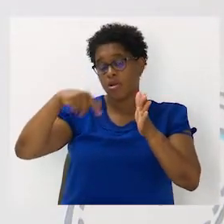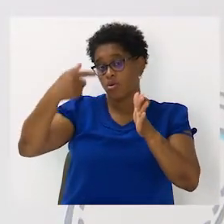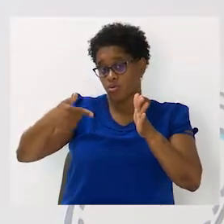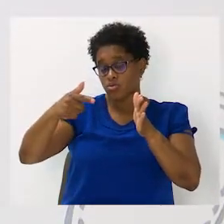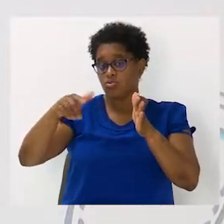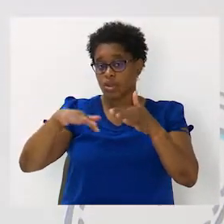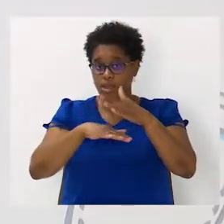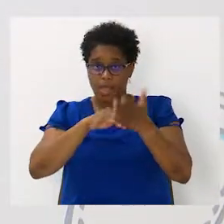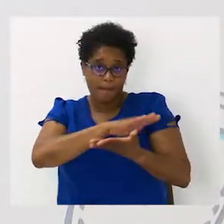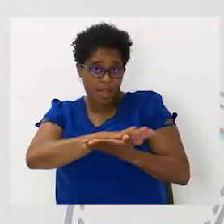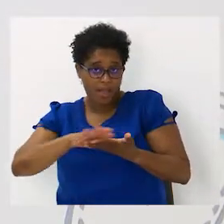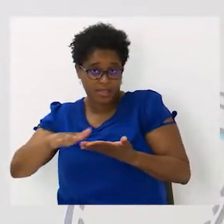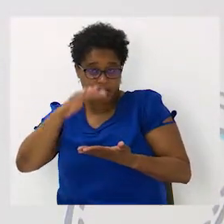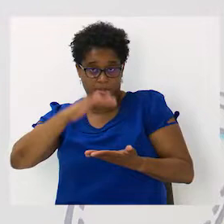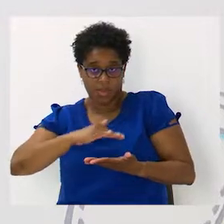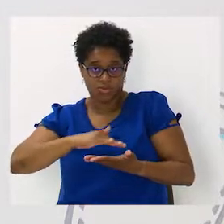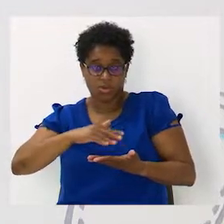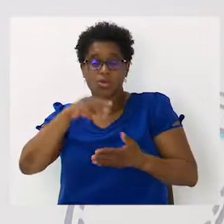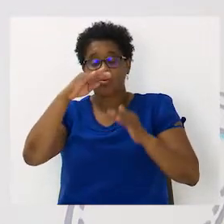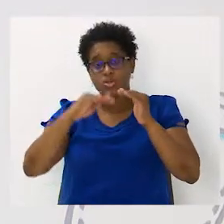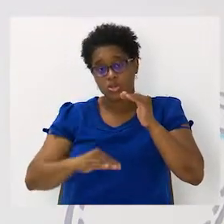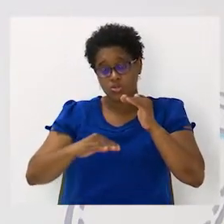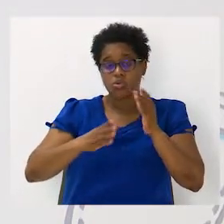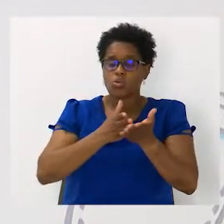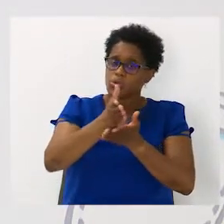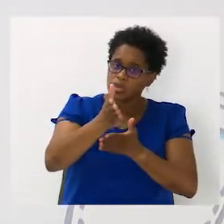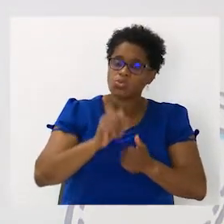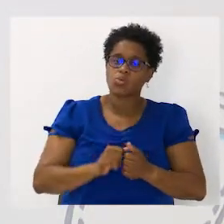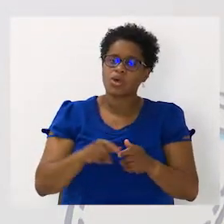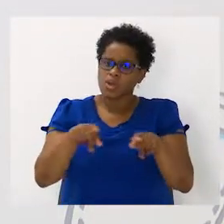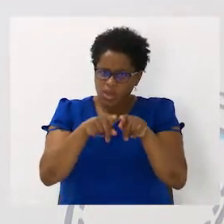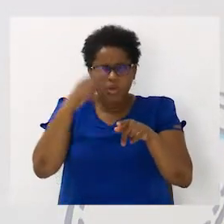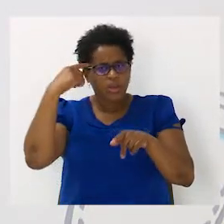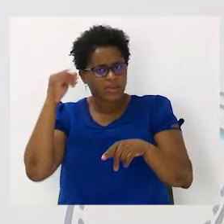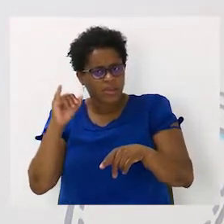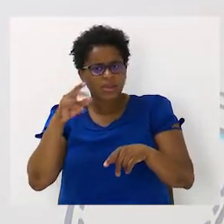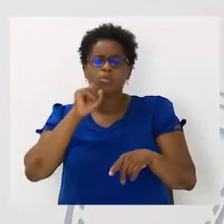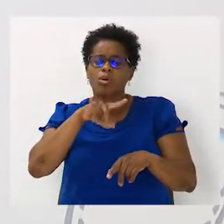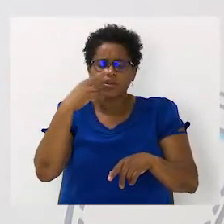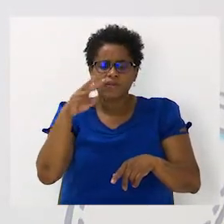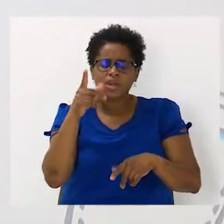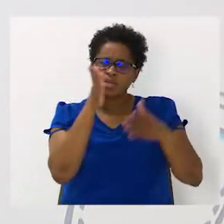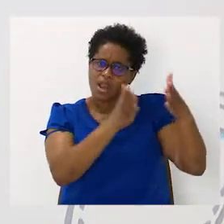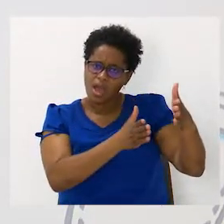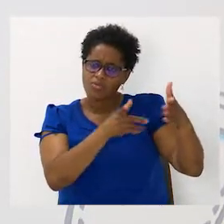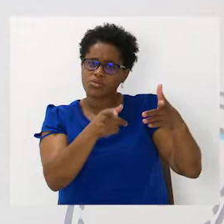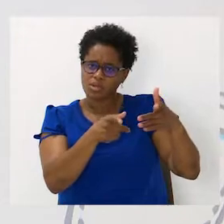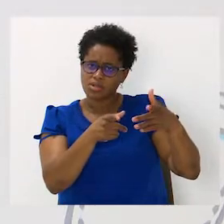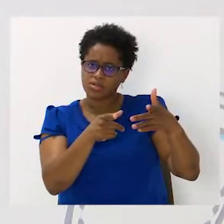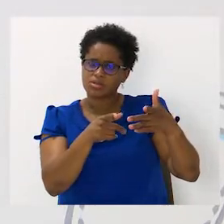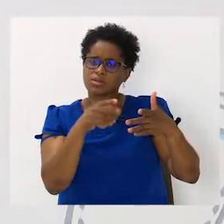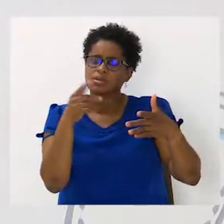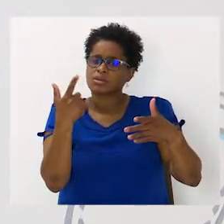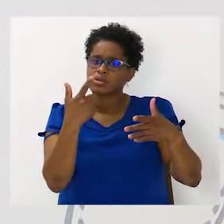segmento, que é o segmento da base. Ok? Continua a mesma ideia. Vocês podem ver que esse lado do triângulo